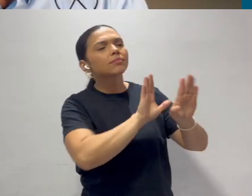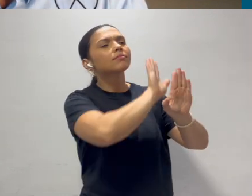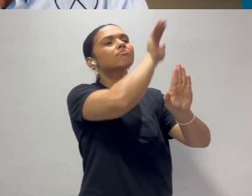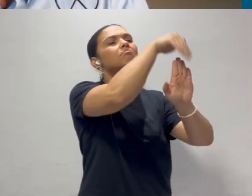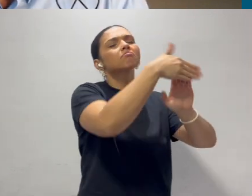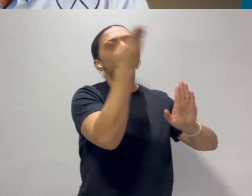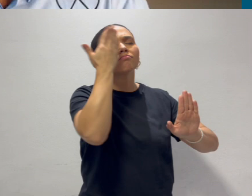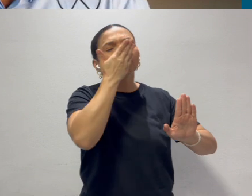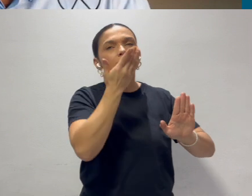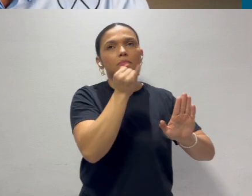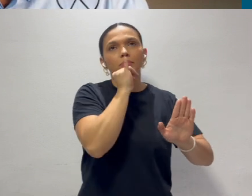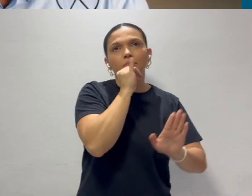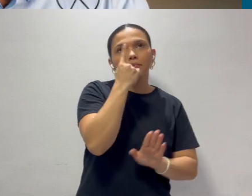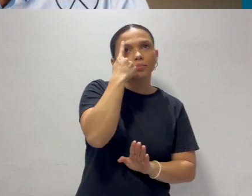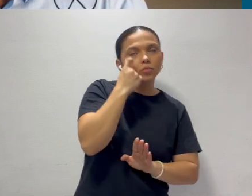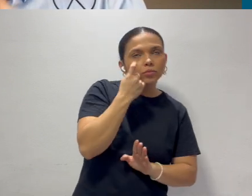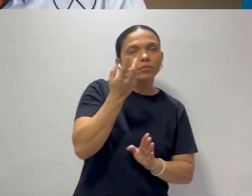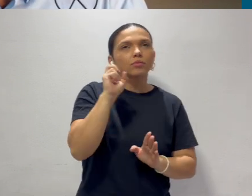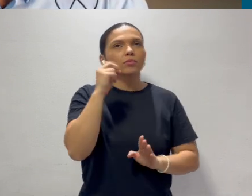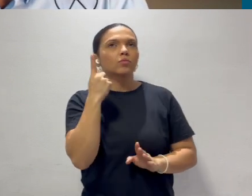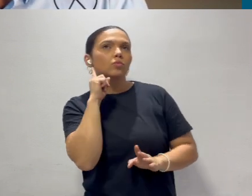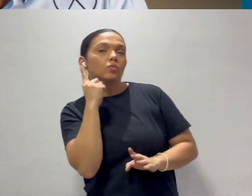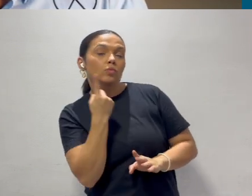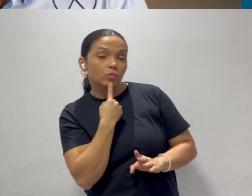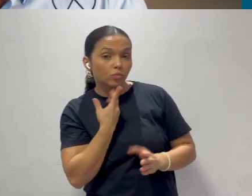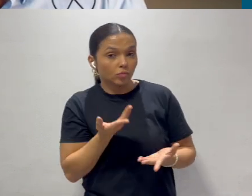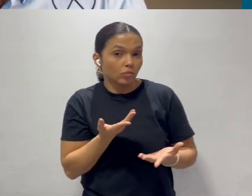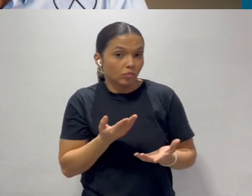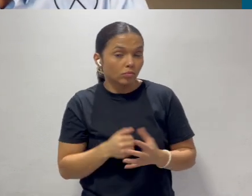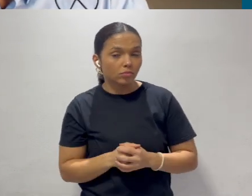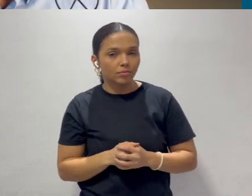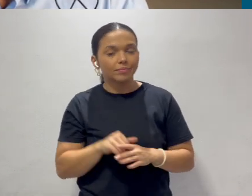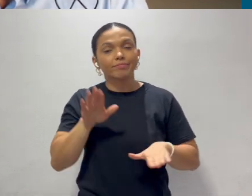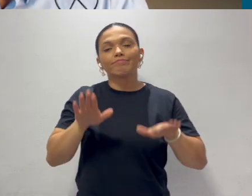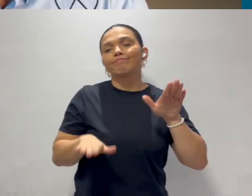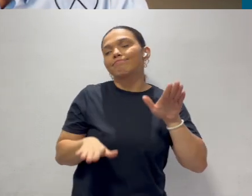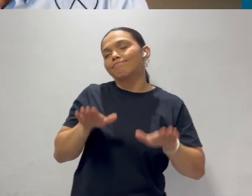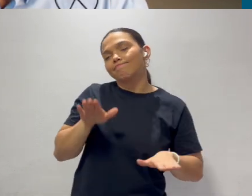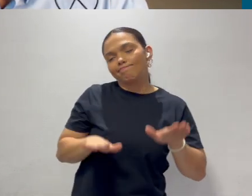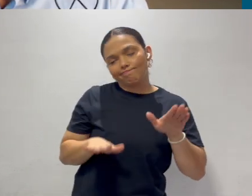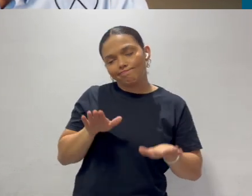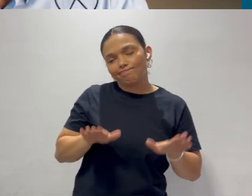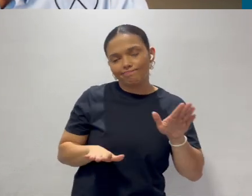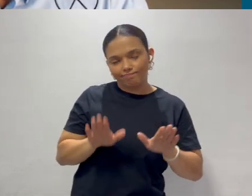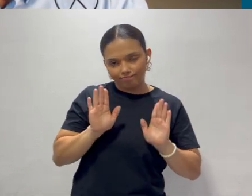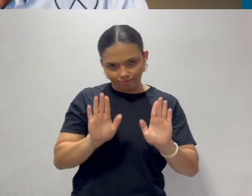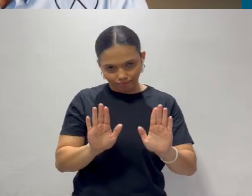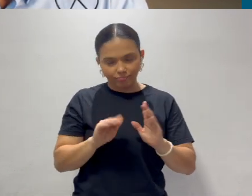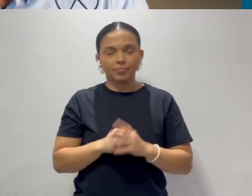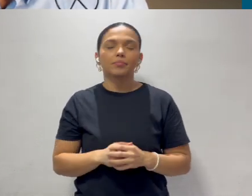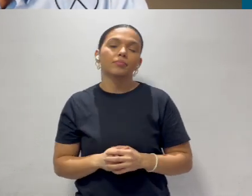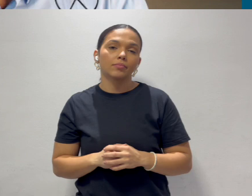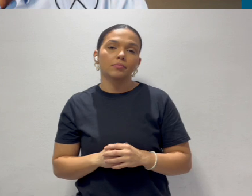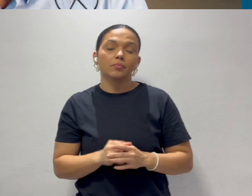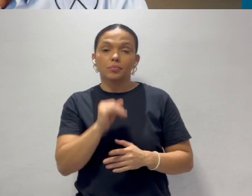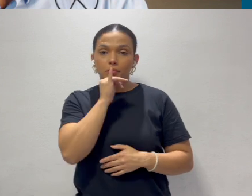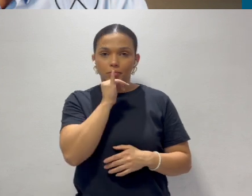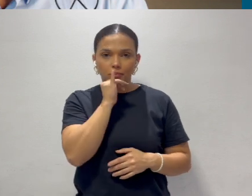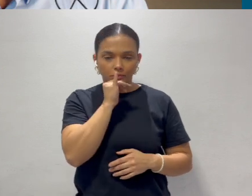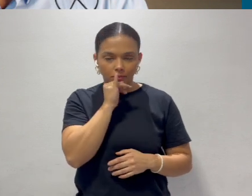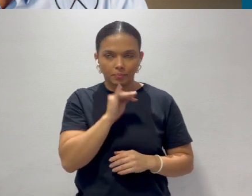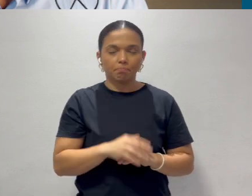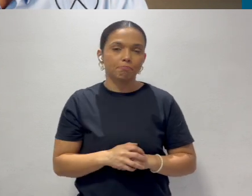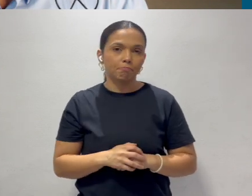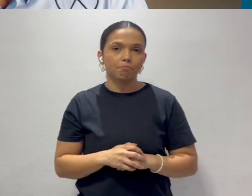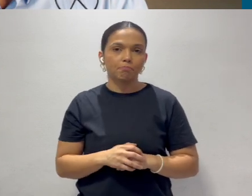é no caso do monocular ou da pessoa com deficiência auditiva? Depende, Abraão. Como é que eu vejo isso?